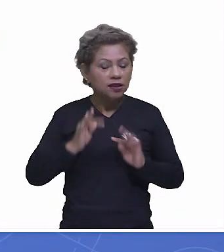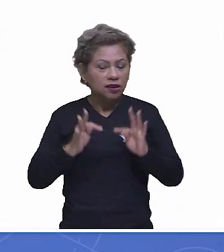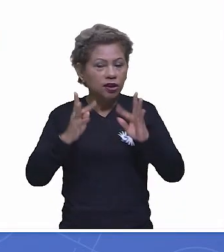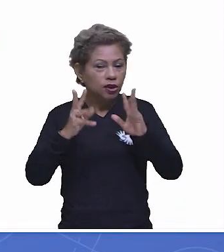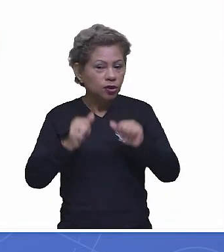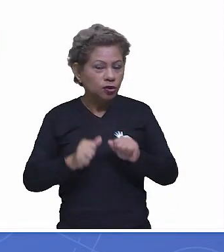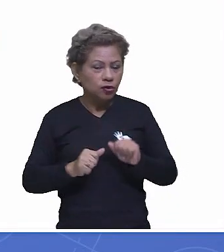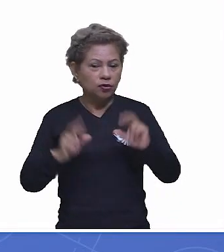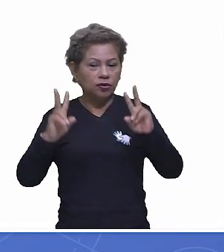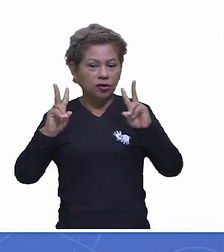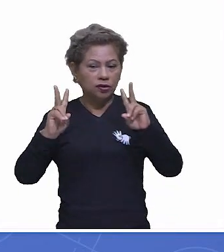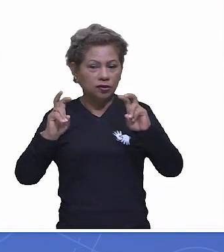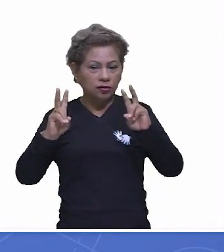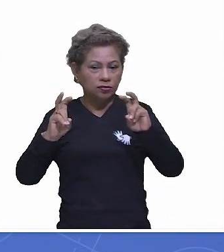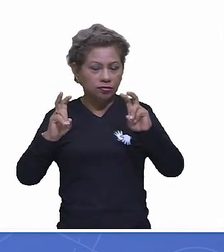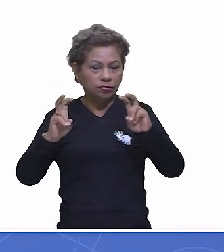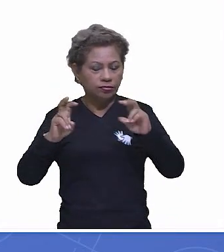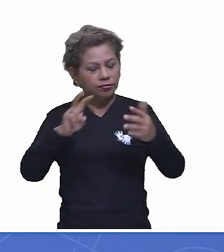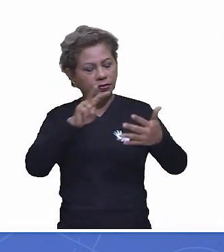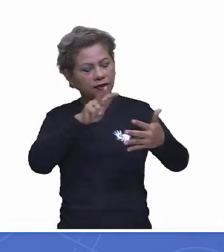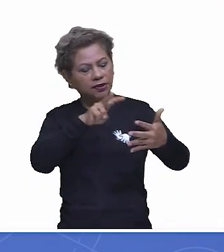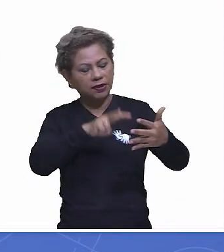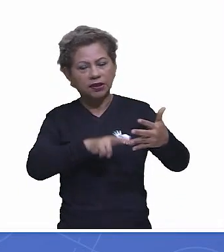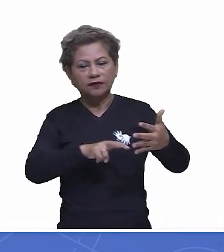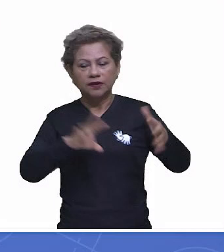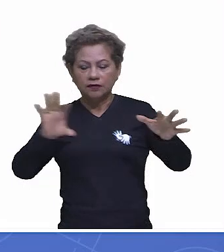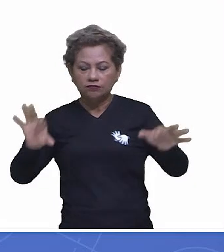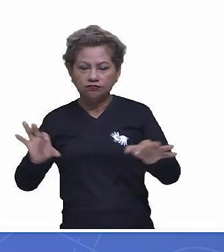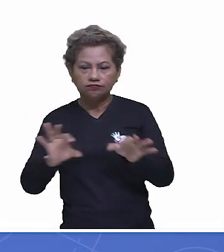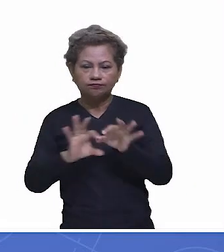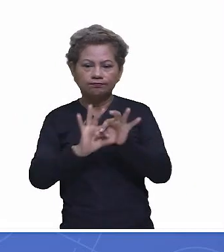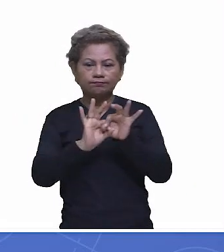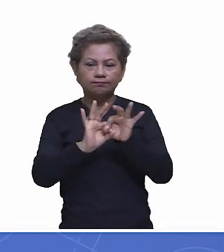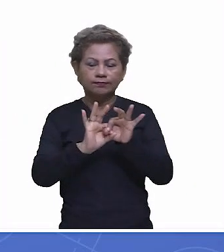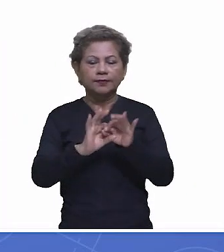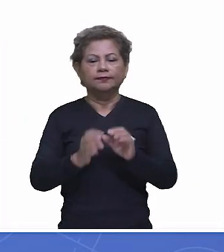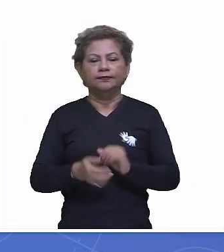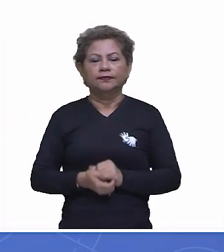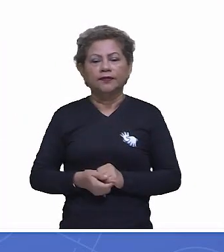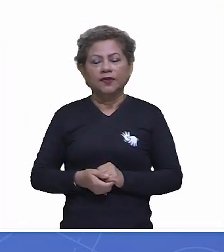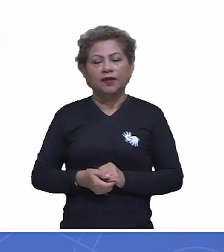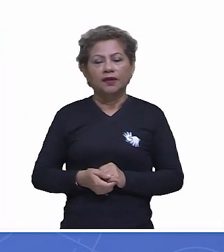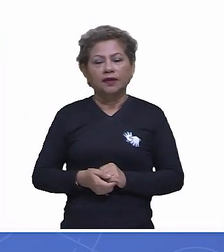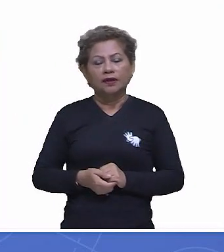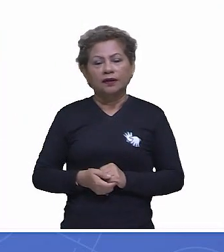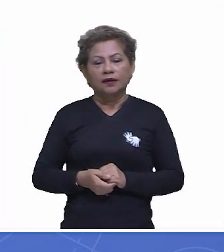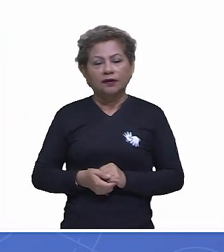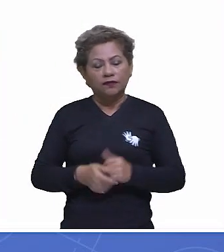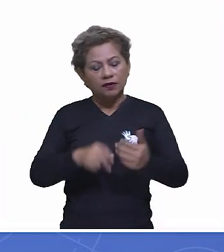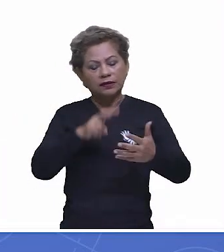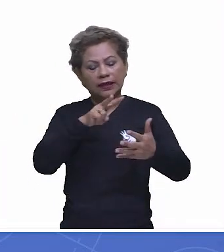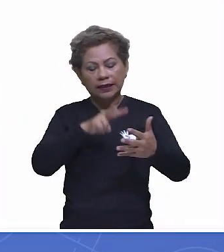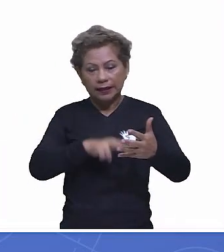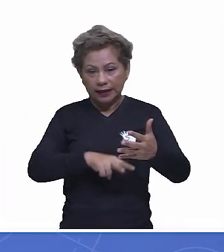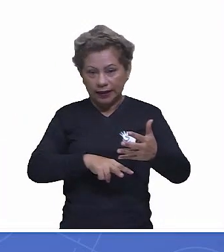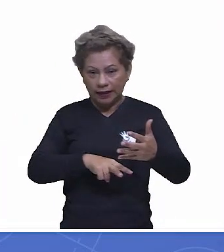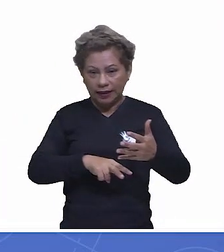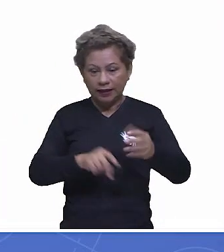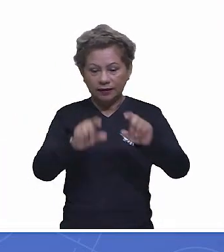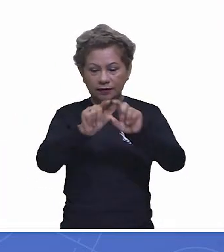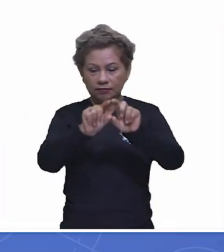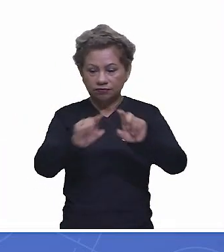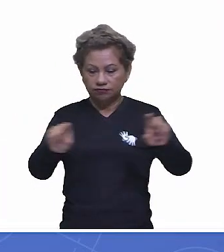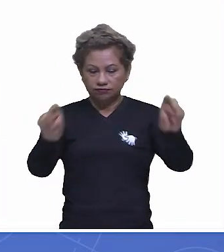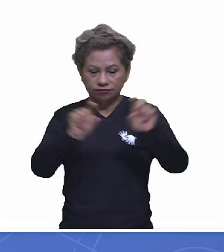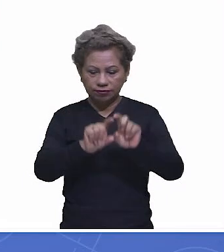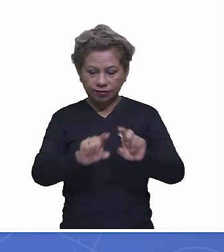do parágrafo e que vai conectar com o parágrafo anterior. Então, lendo ali a primeira parte, ou as duas primeiras frases, né,